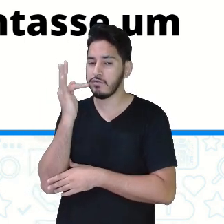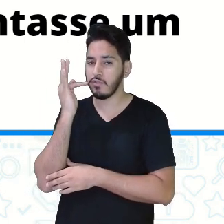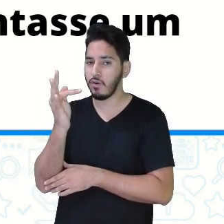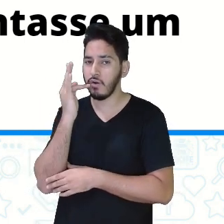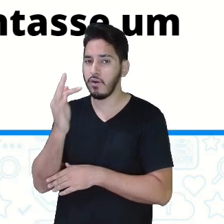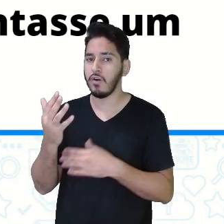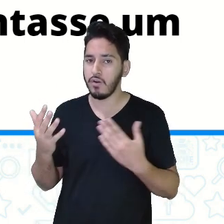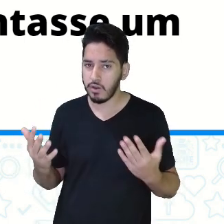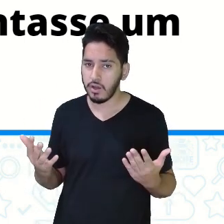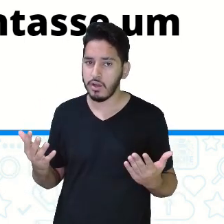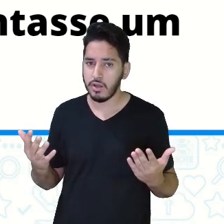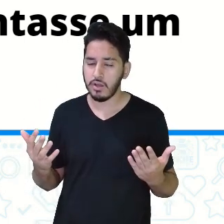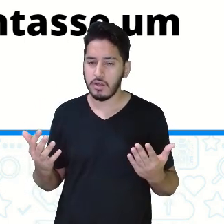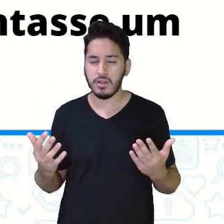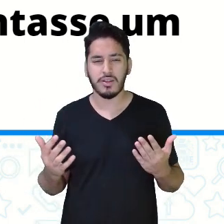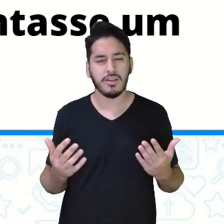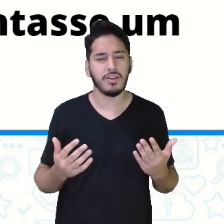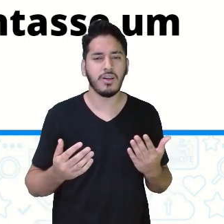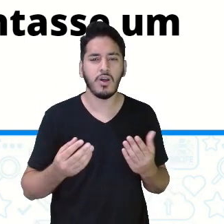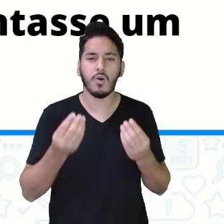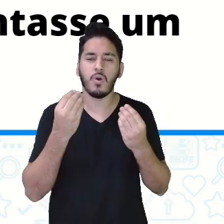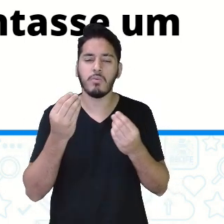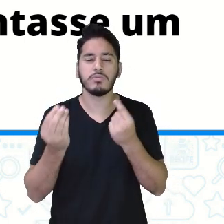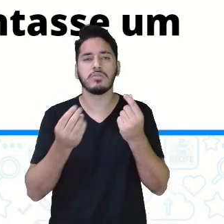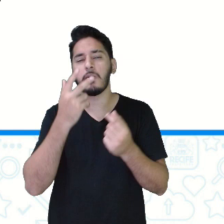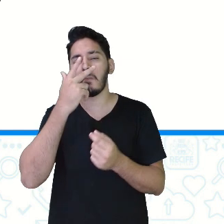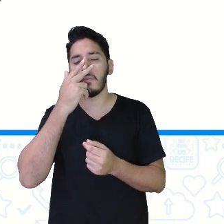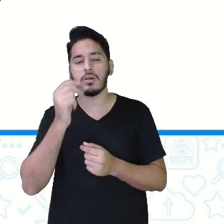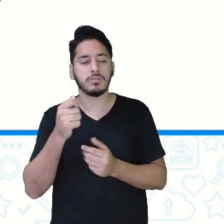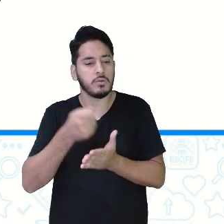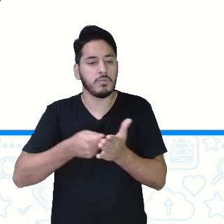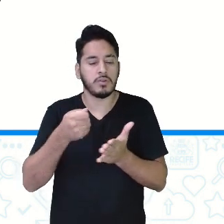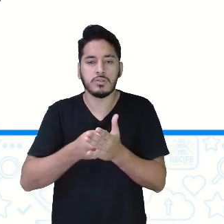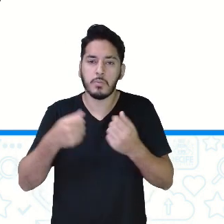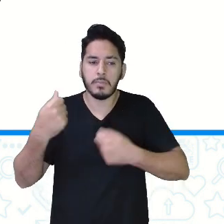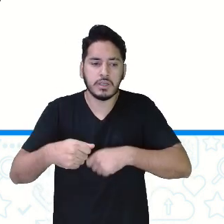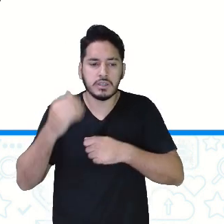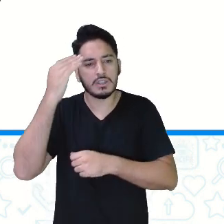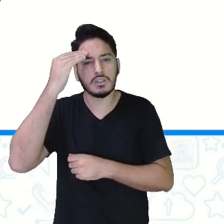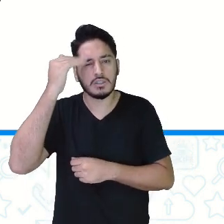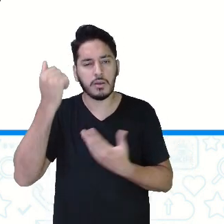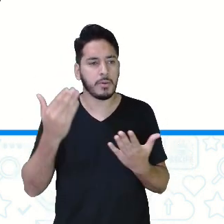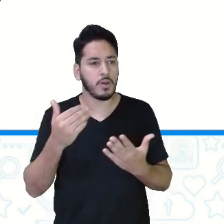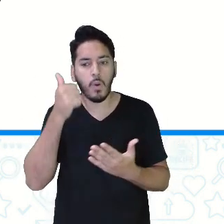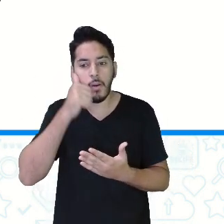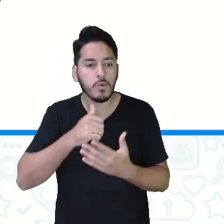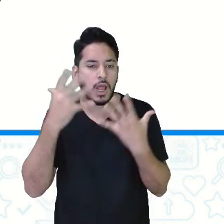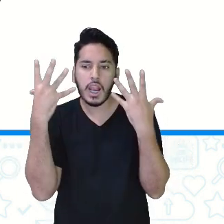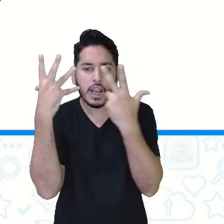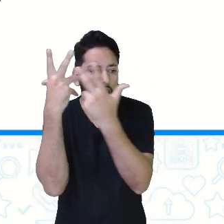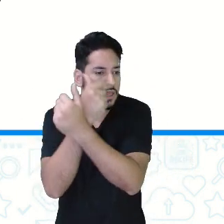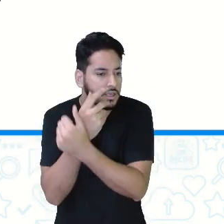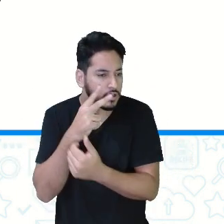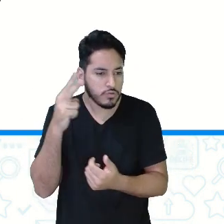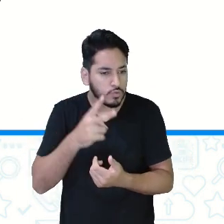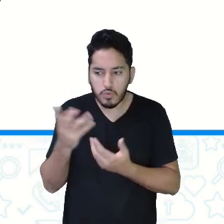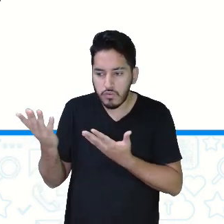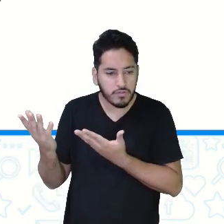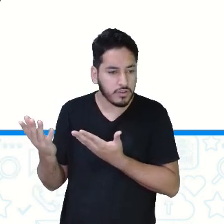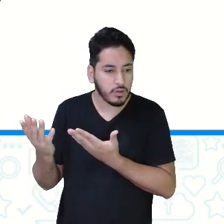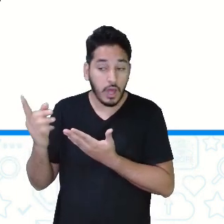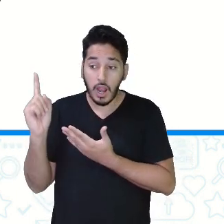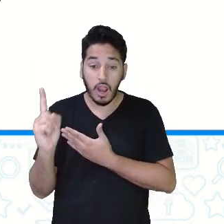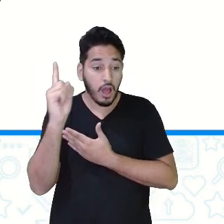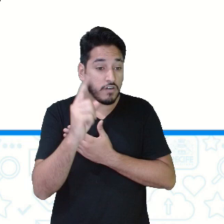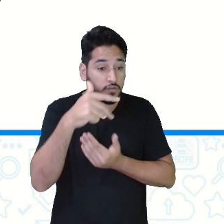que fosse uma obrigação, como se representasse um dever cívico. Uma linda moça da cidade vai ao